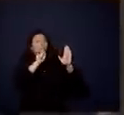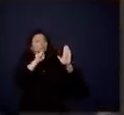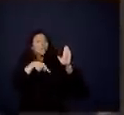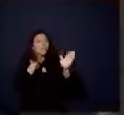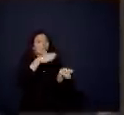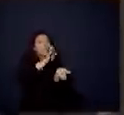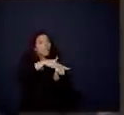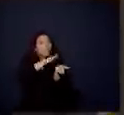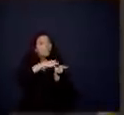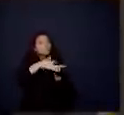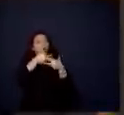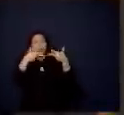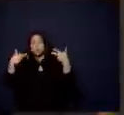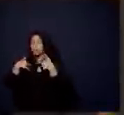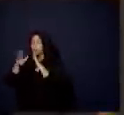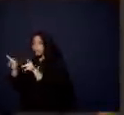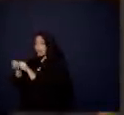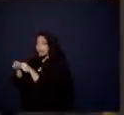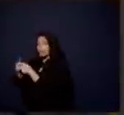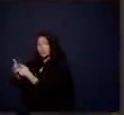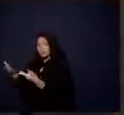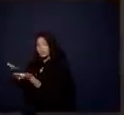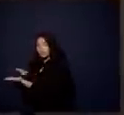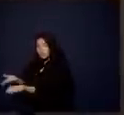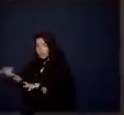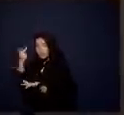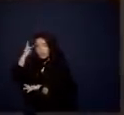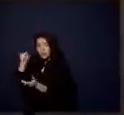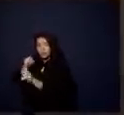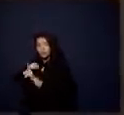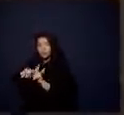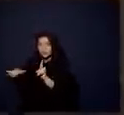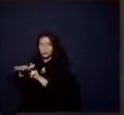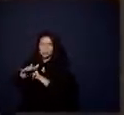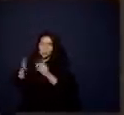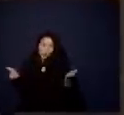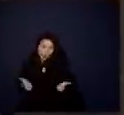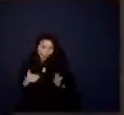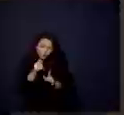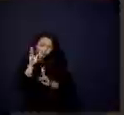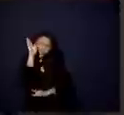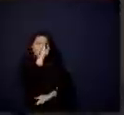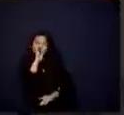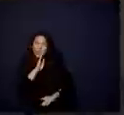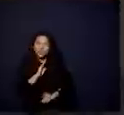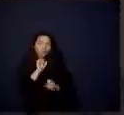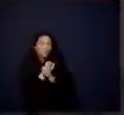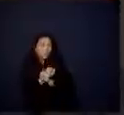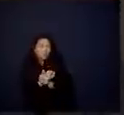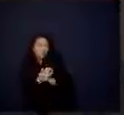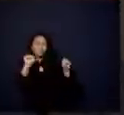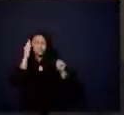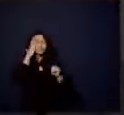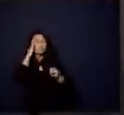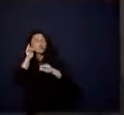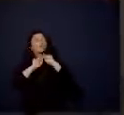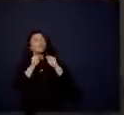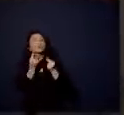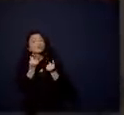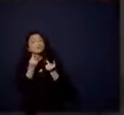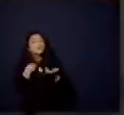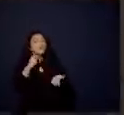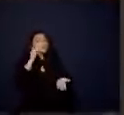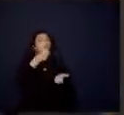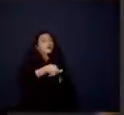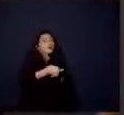cobrado ao longo da cadeia de produção e comercialização hoje no Brasil é impossível perceber impossível você saber que de fato quanto